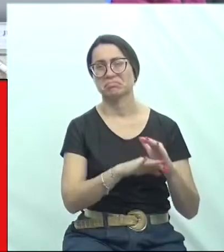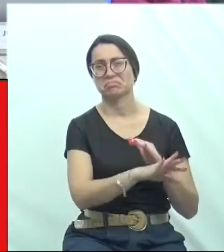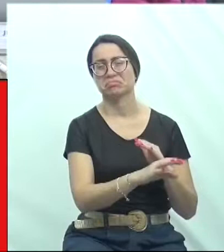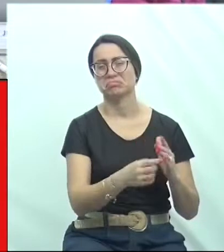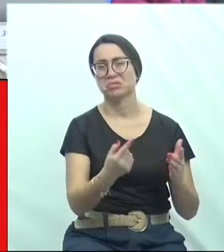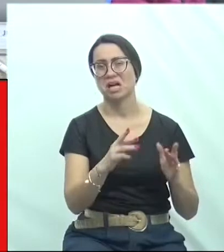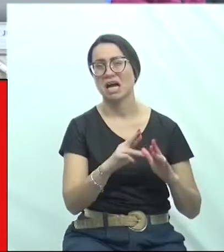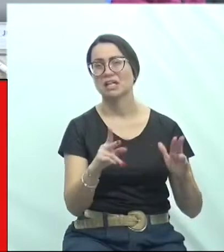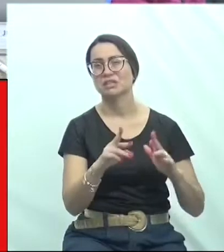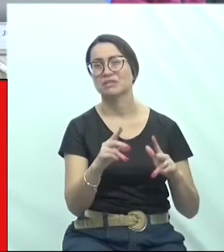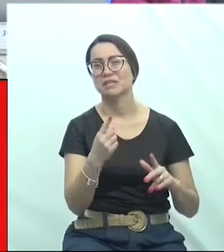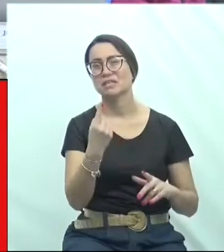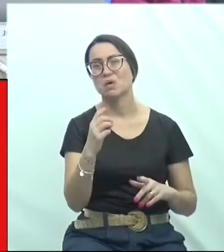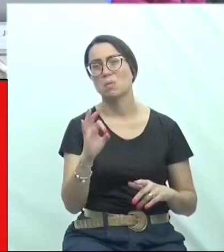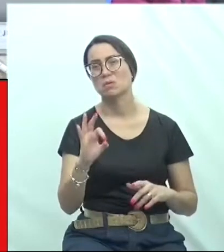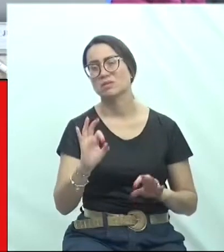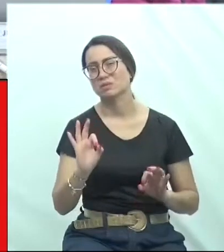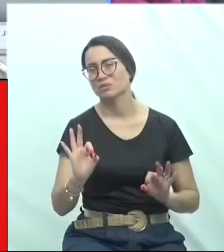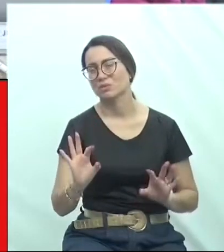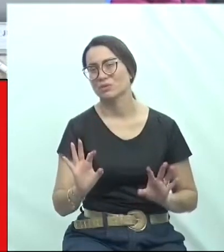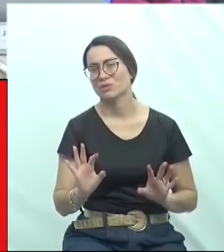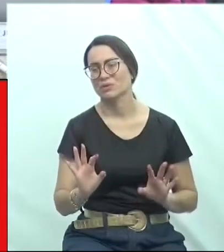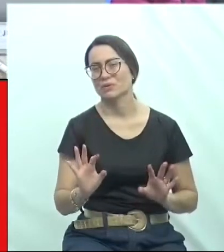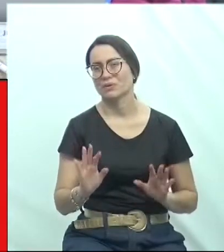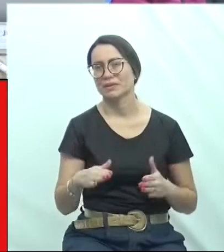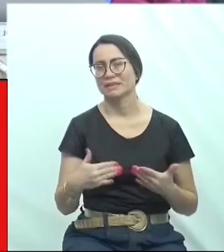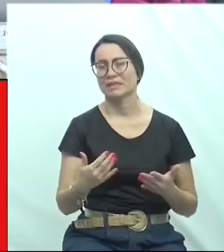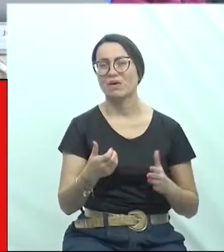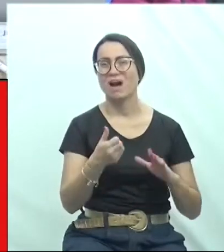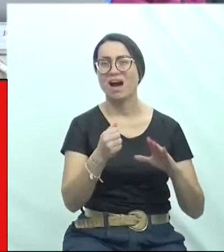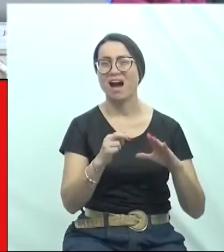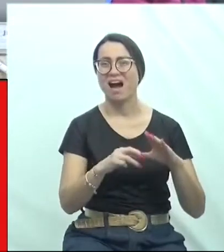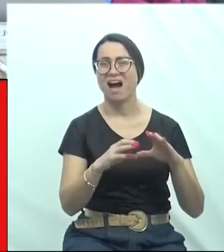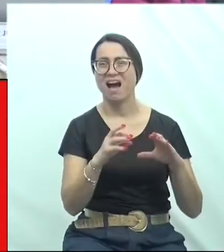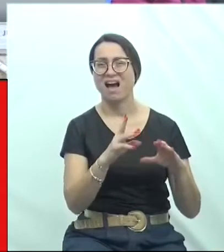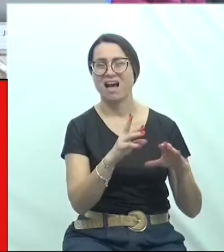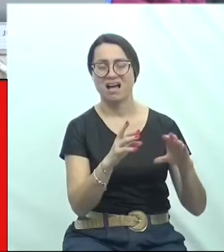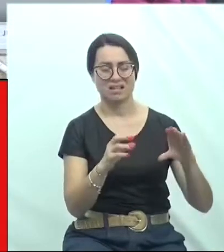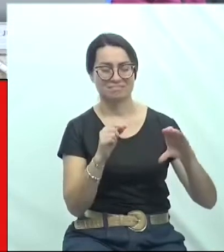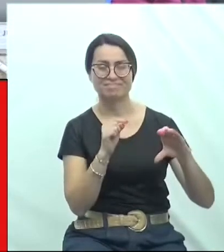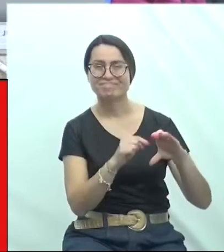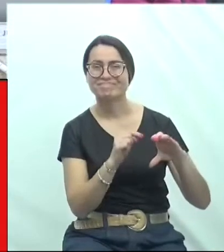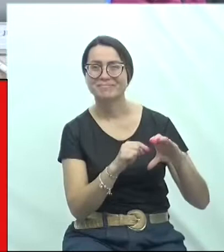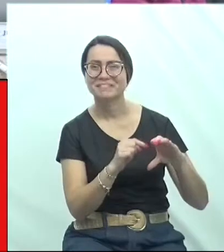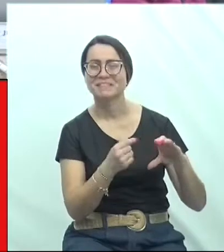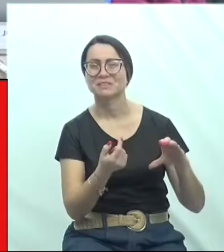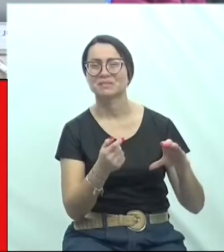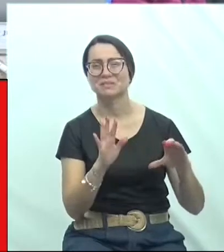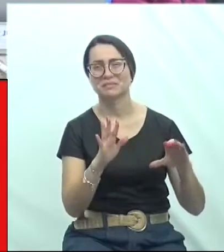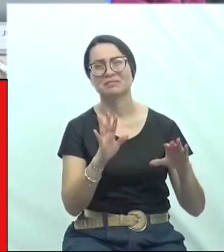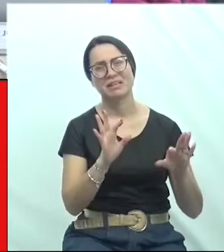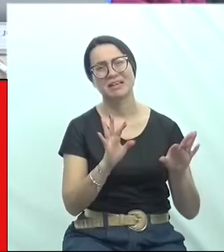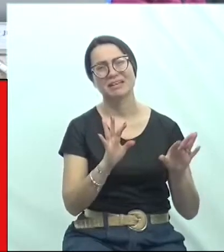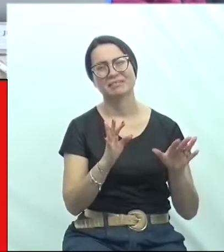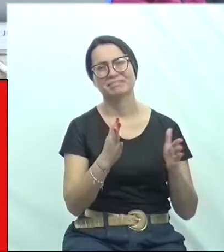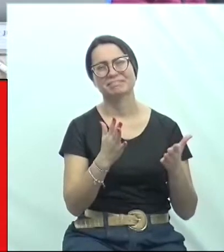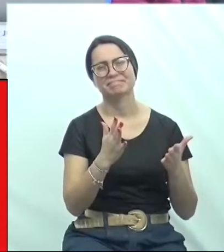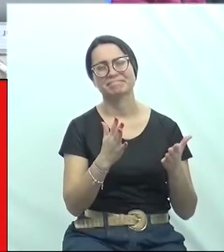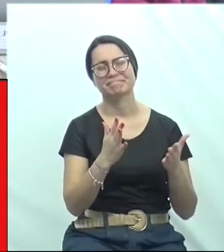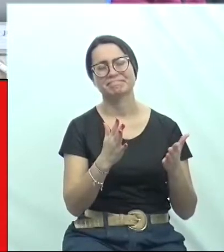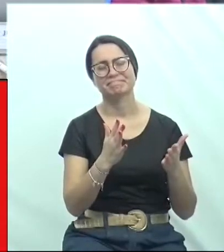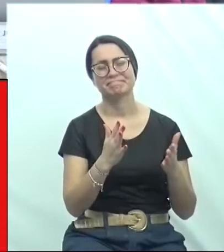assim, quando a gente fala em questão de ar na rede, isso tem que ser muito bem, é um tema muito, muito delicado, no qual a gente tem